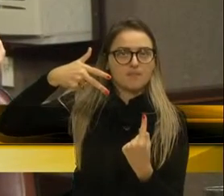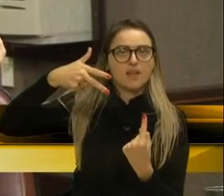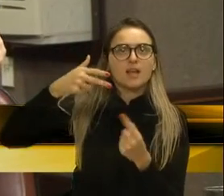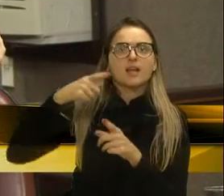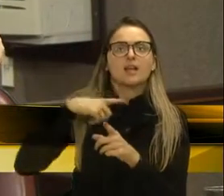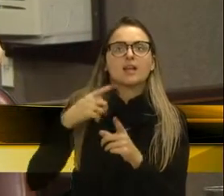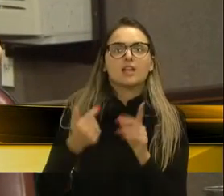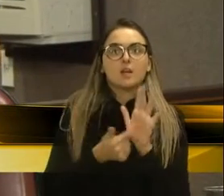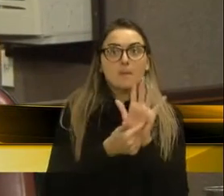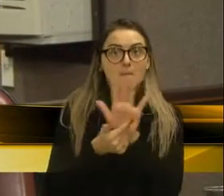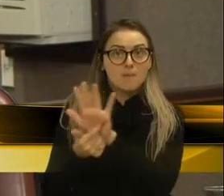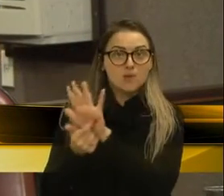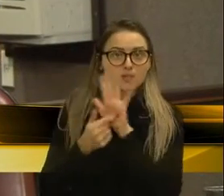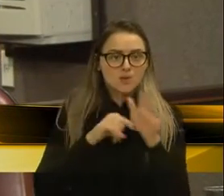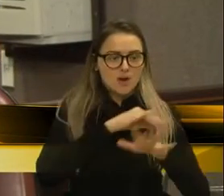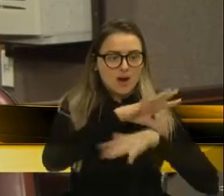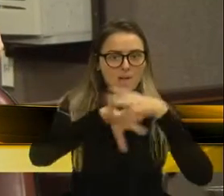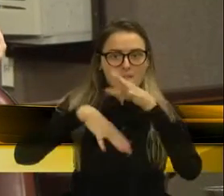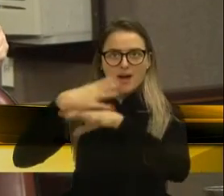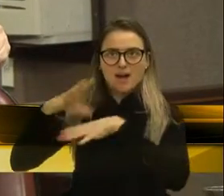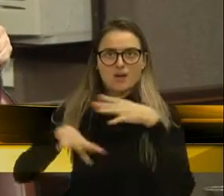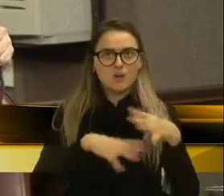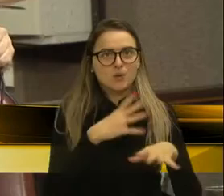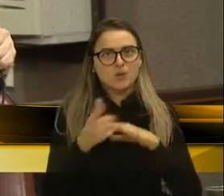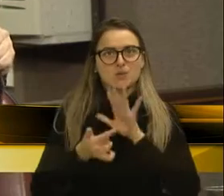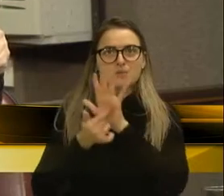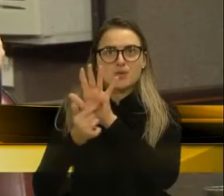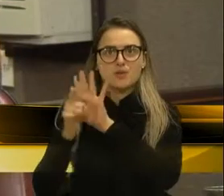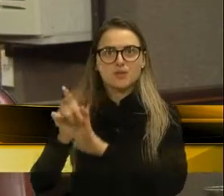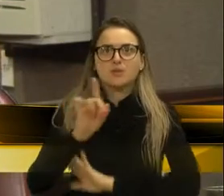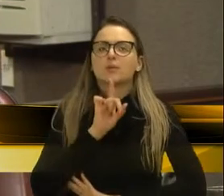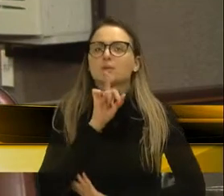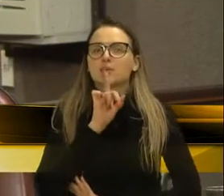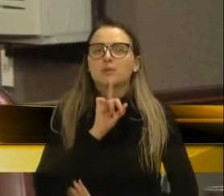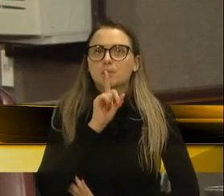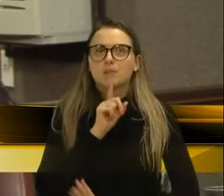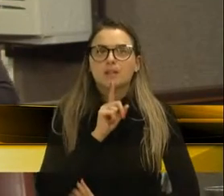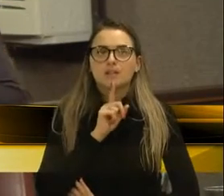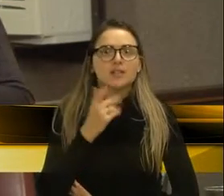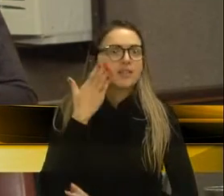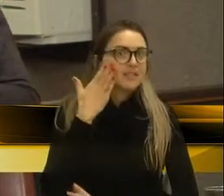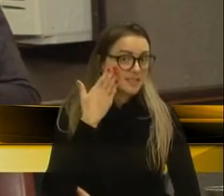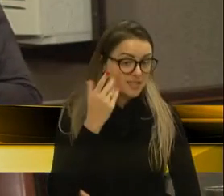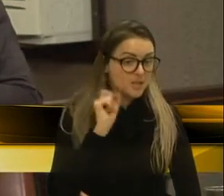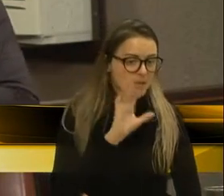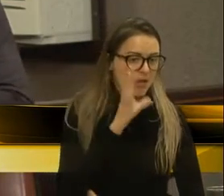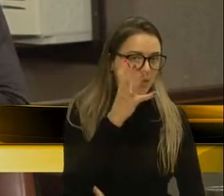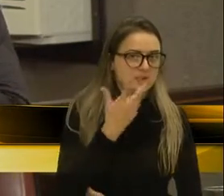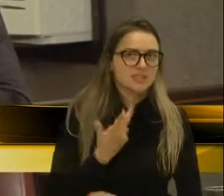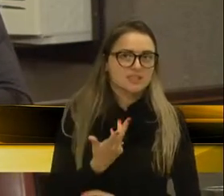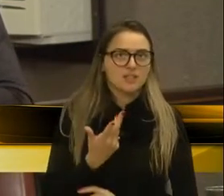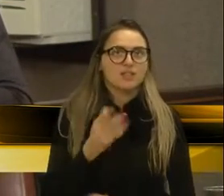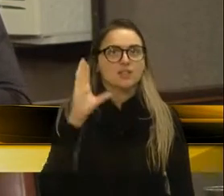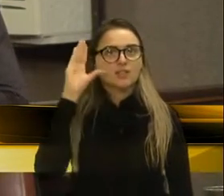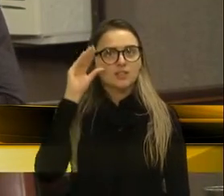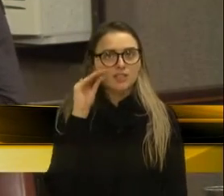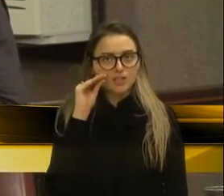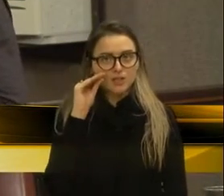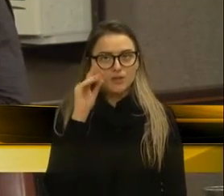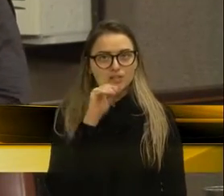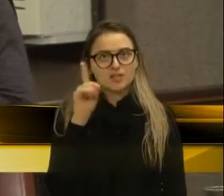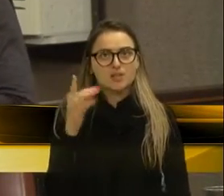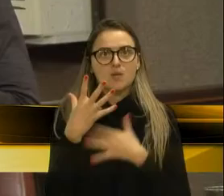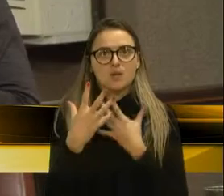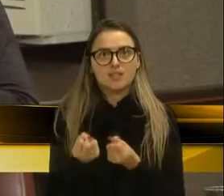caos que estava a UPA naquele momento para o vereador Alberto Meneguzzi. Sabe o que aconteceu? De noite não deixaram nem ela entrar